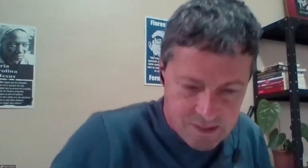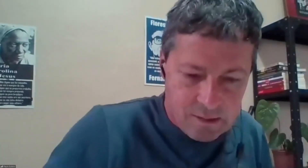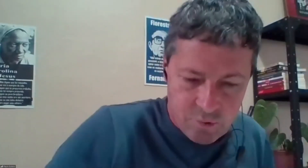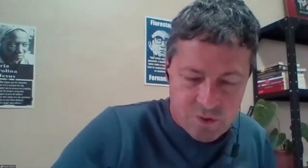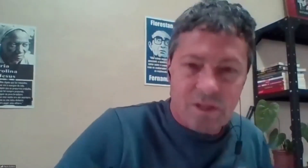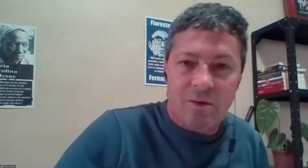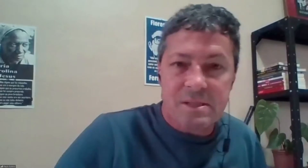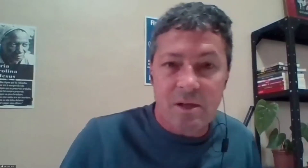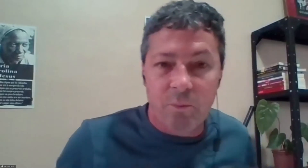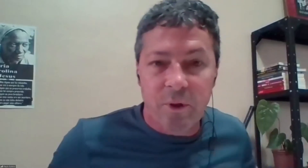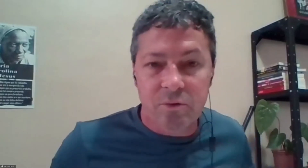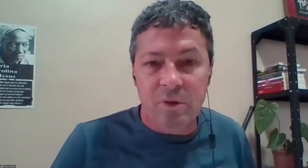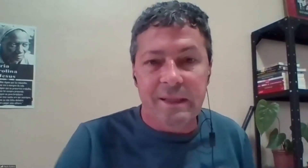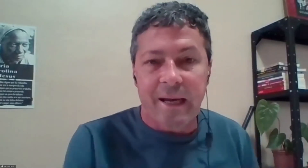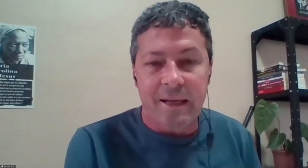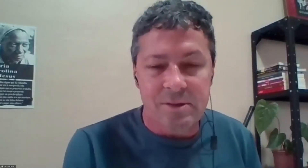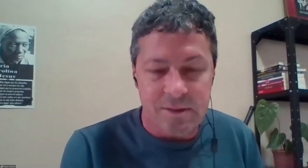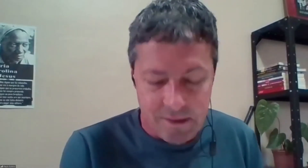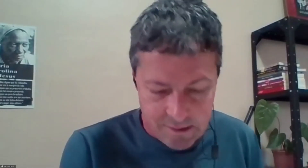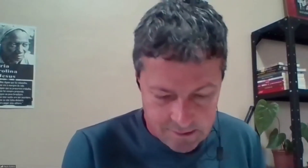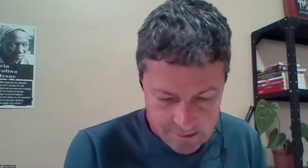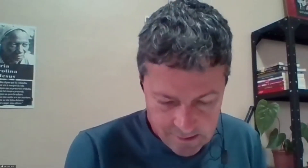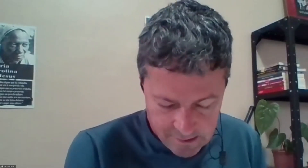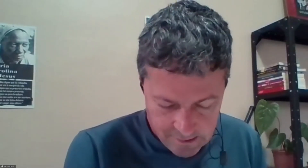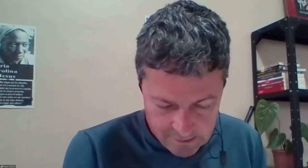nós tínhamos tido assim, a oportunidade